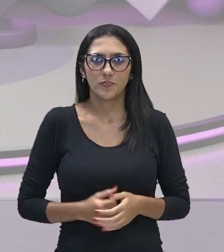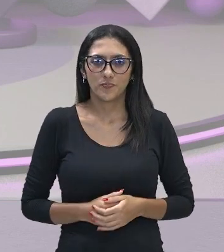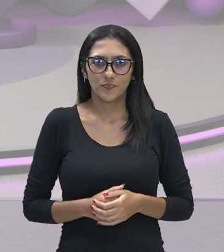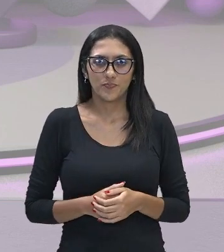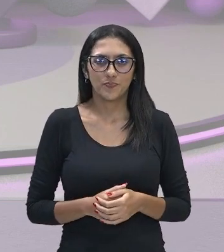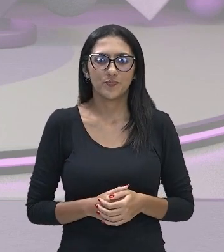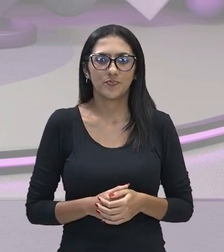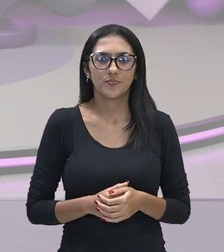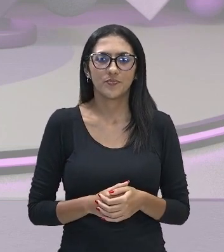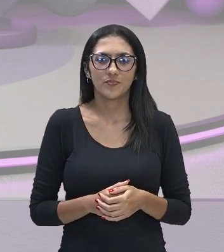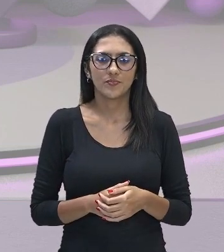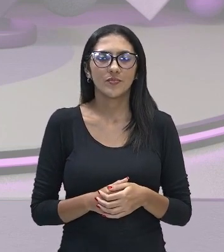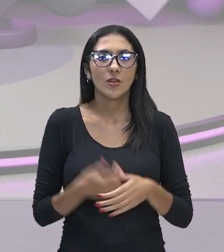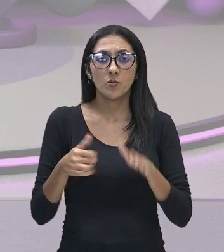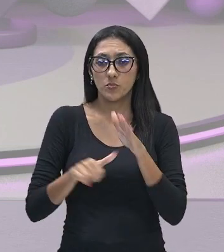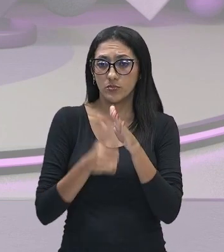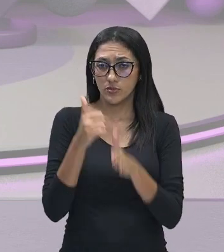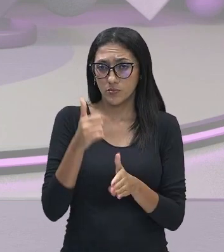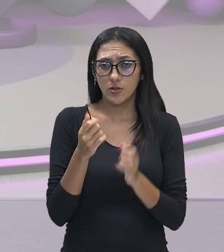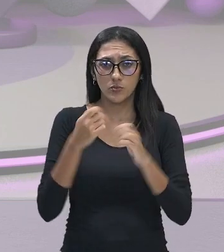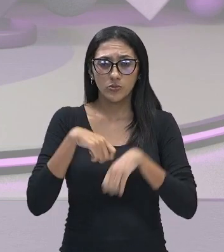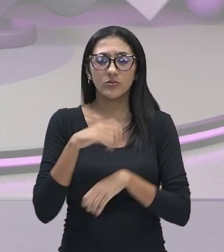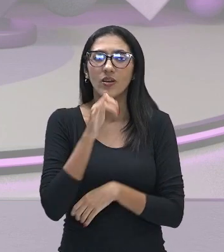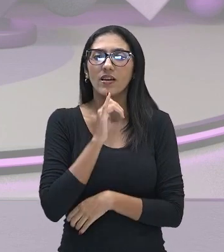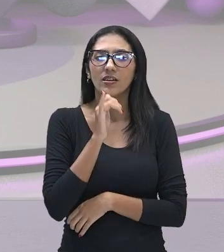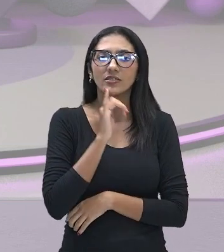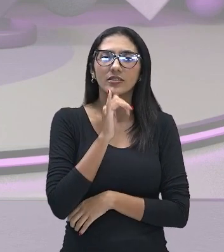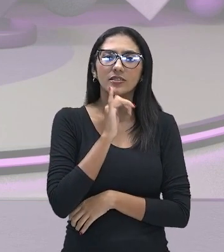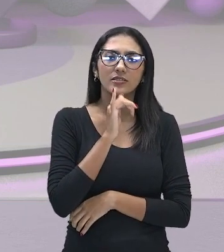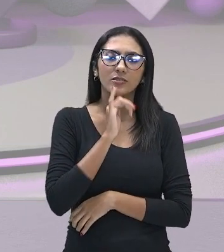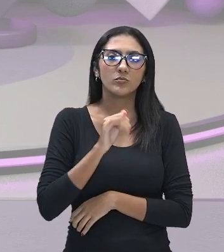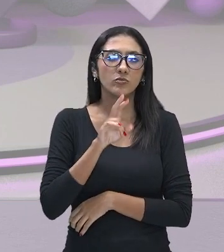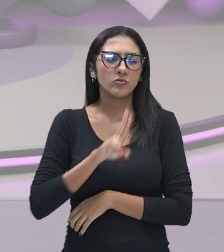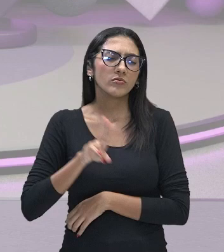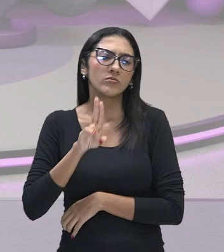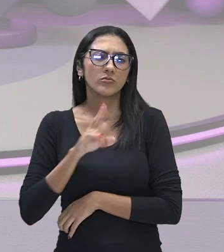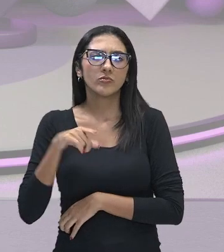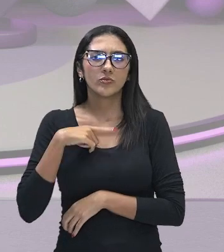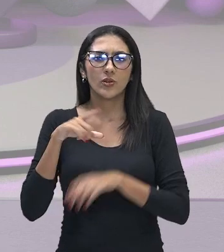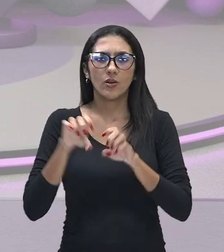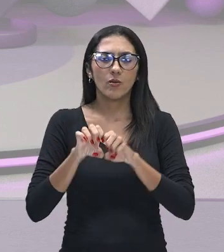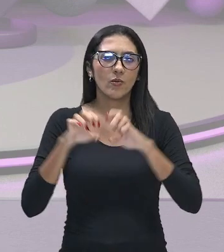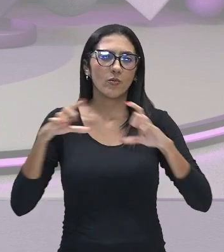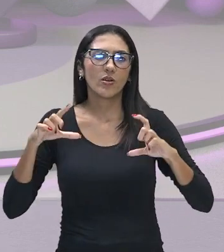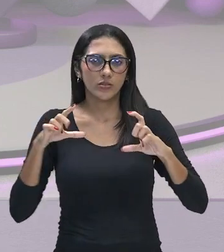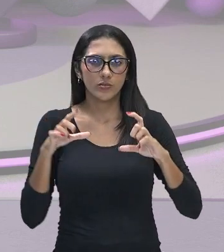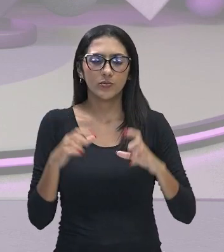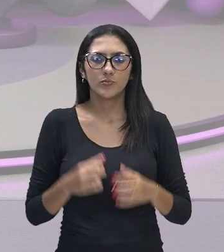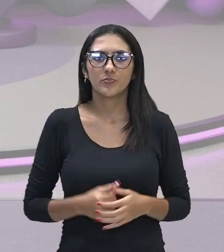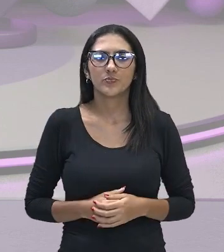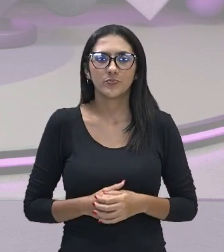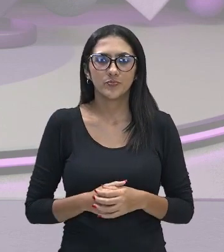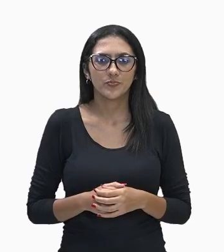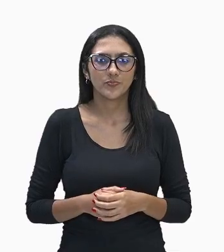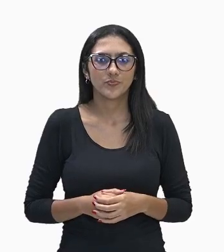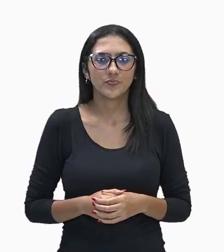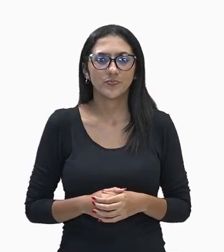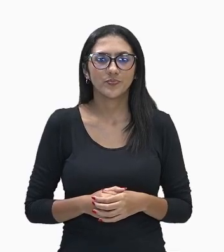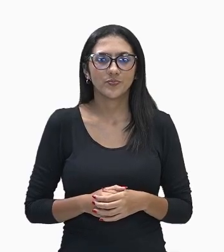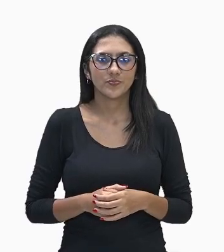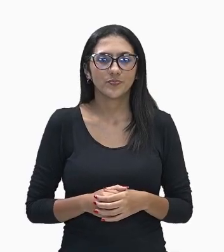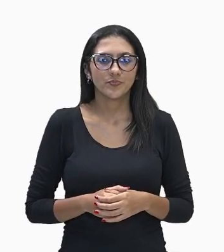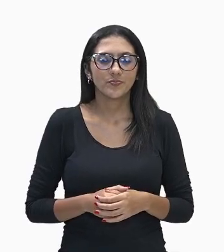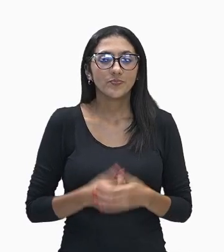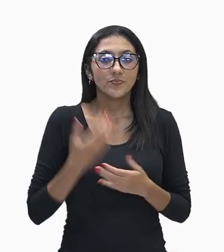A primeira aplicação, o primeiro exemplo aí de equação do primeiro grau na vida real, conforme você vai acompanhar